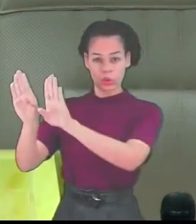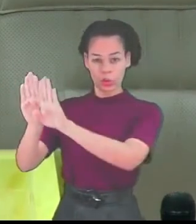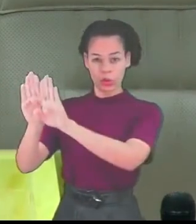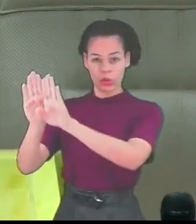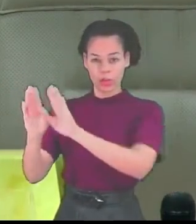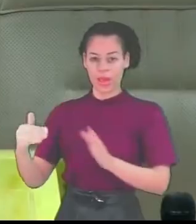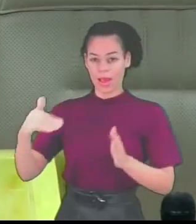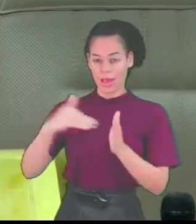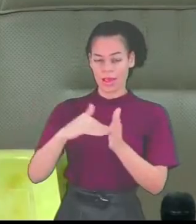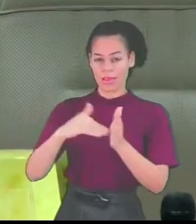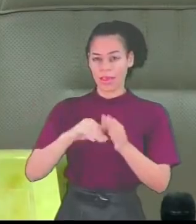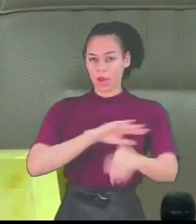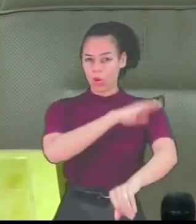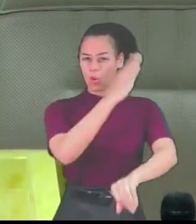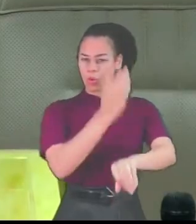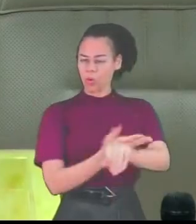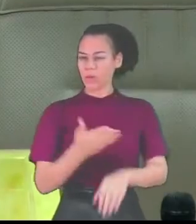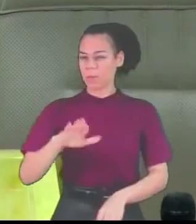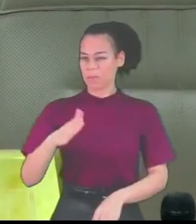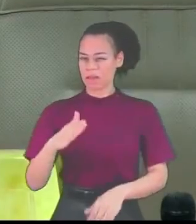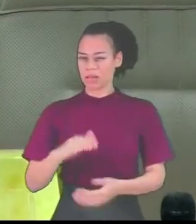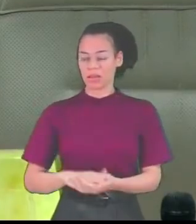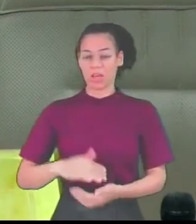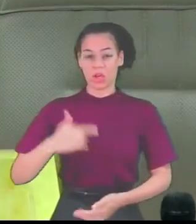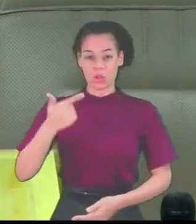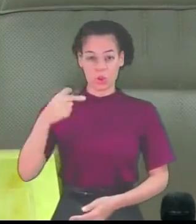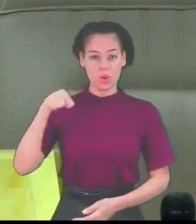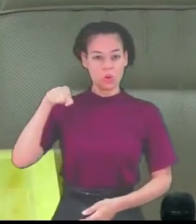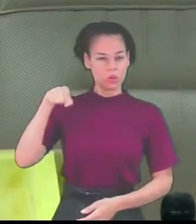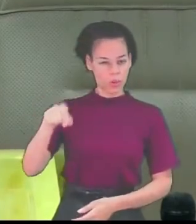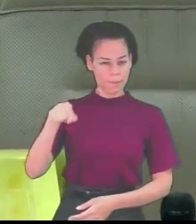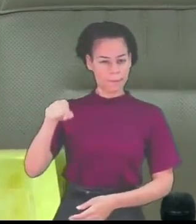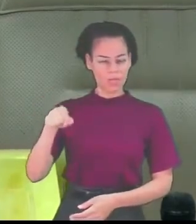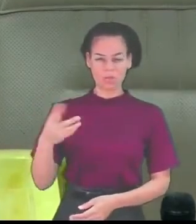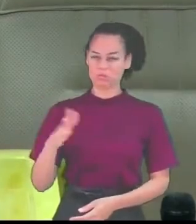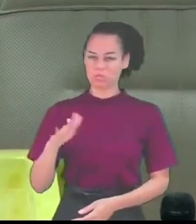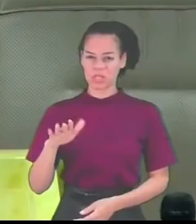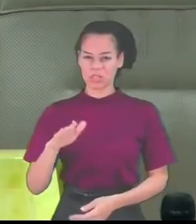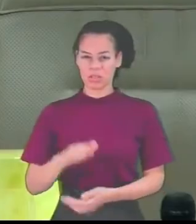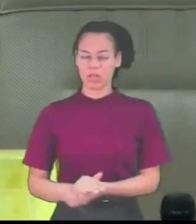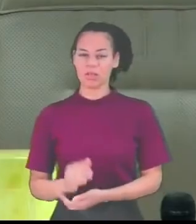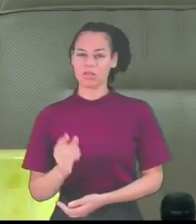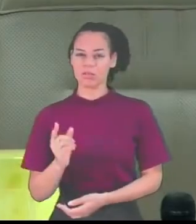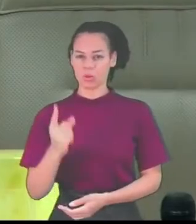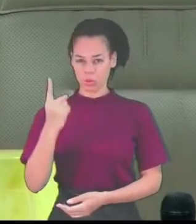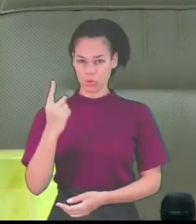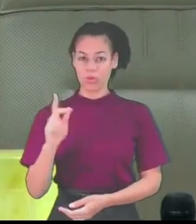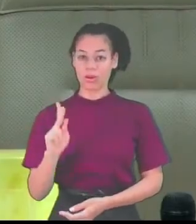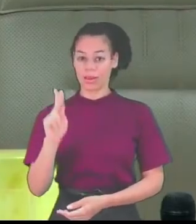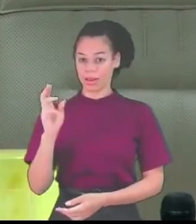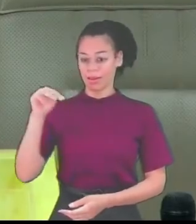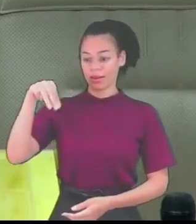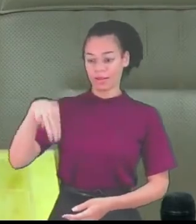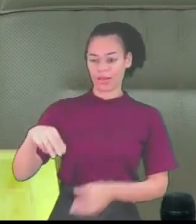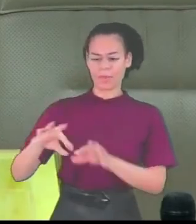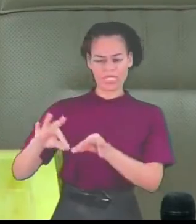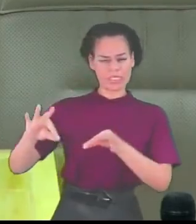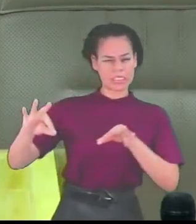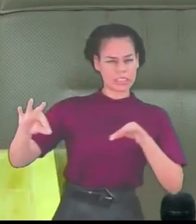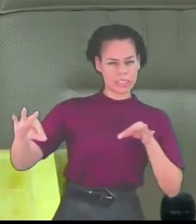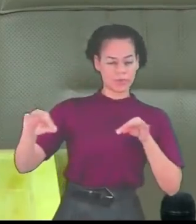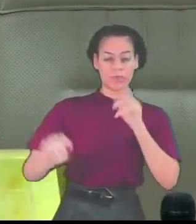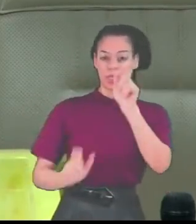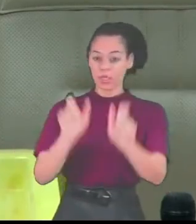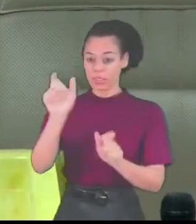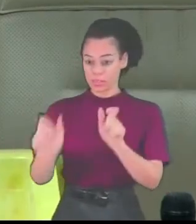côvados o que dá praticamente mil metros de distância 1 km Oi e o urso